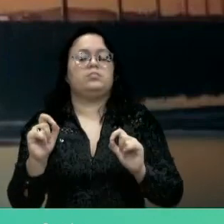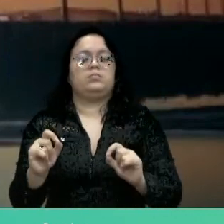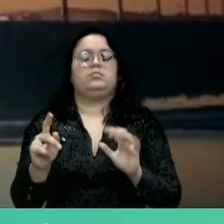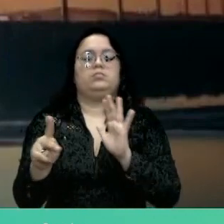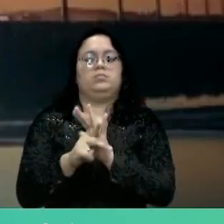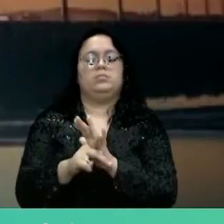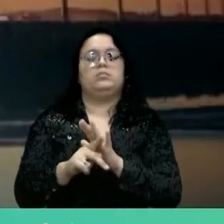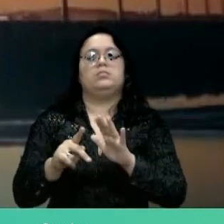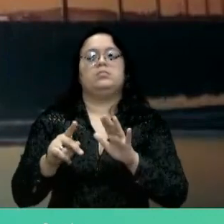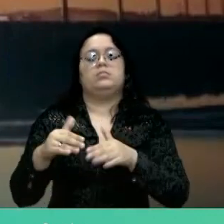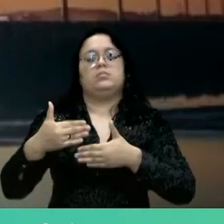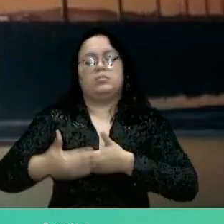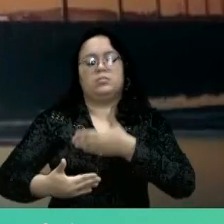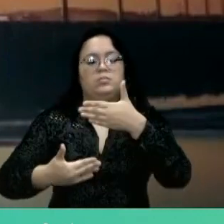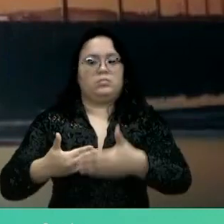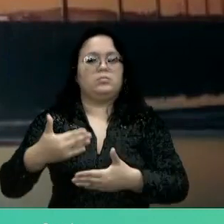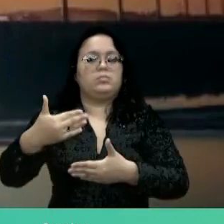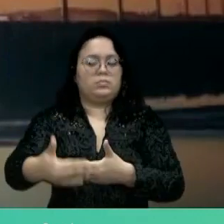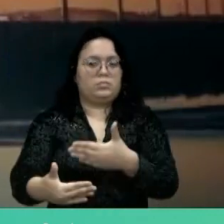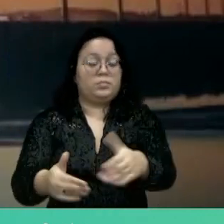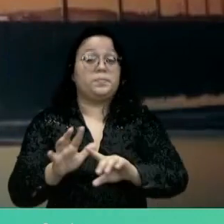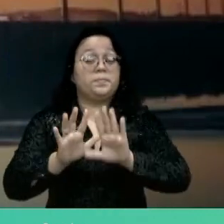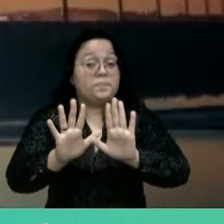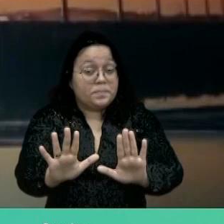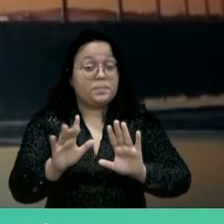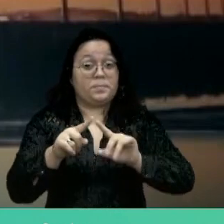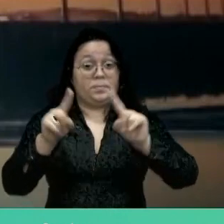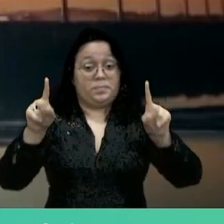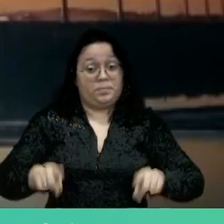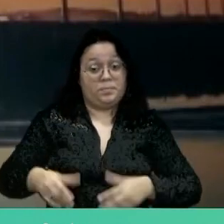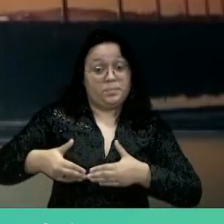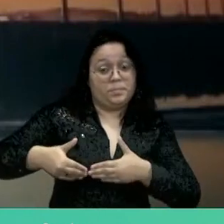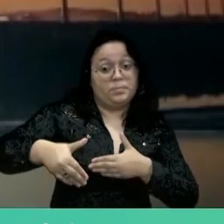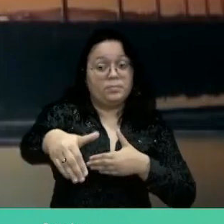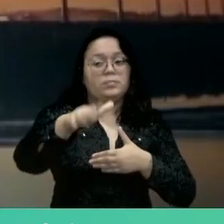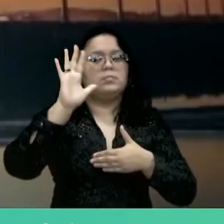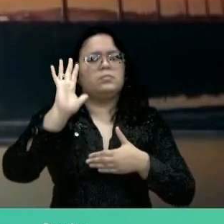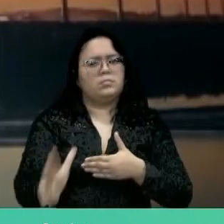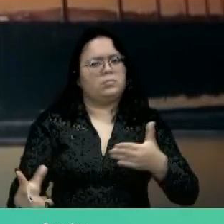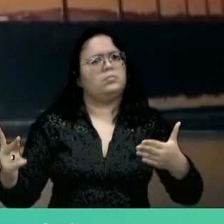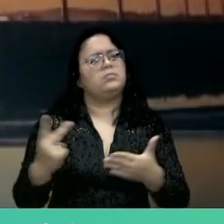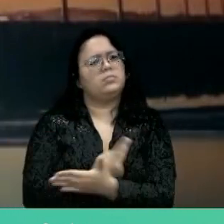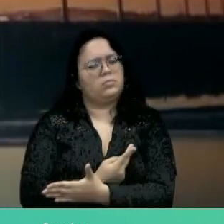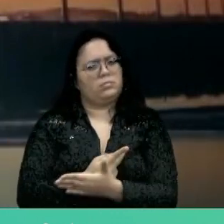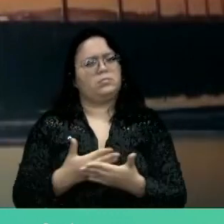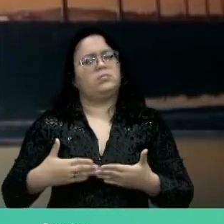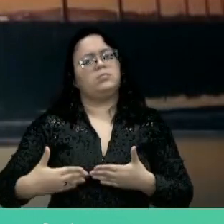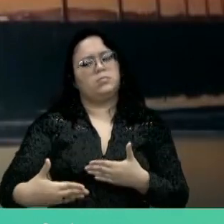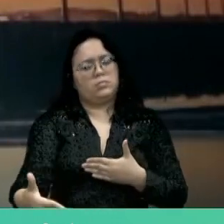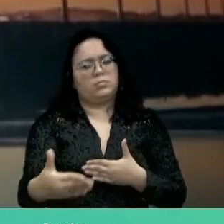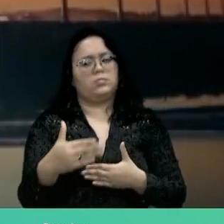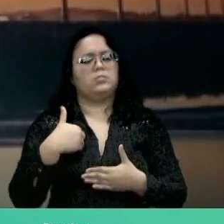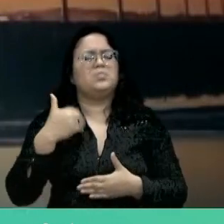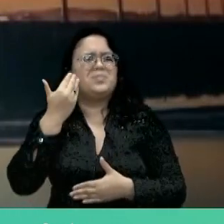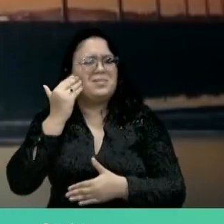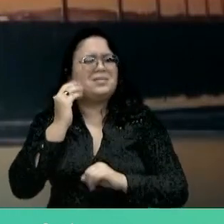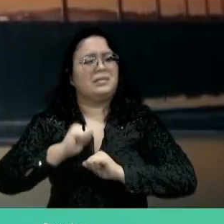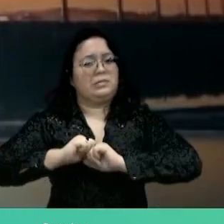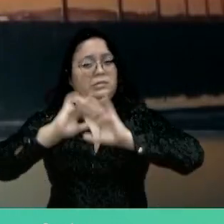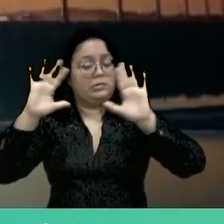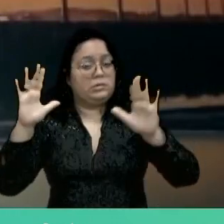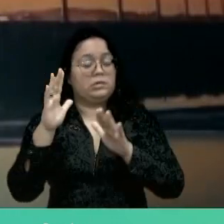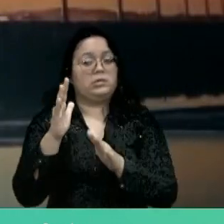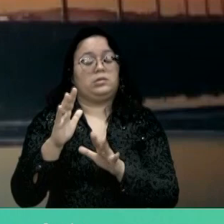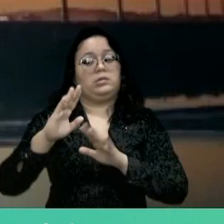escala, né? Só que esse processo já está acontecendo, então eu entendo que o Brasil está